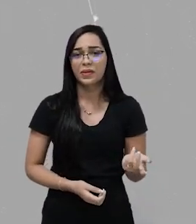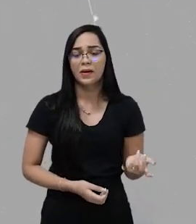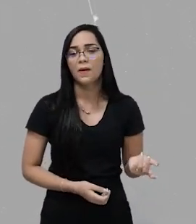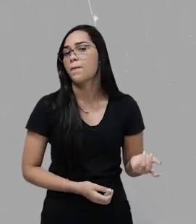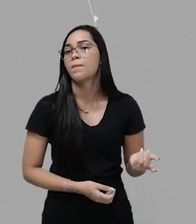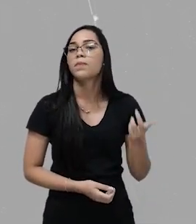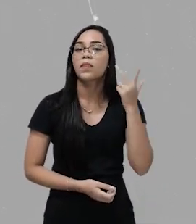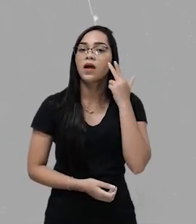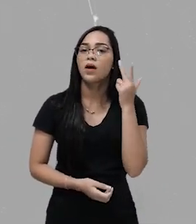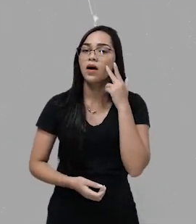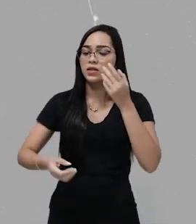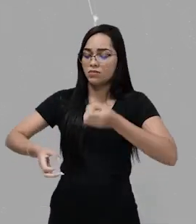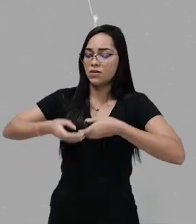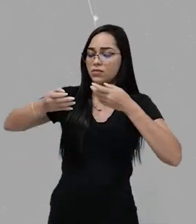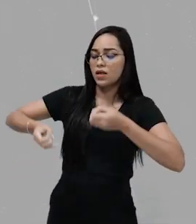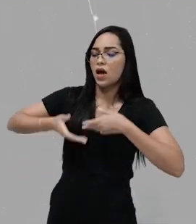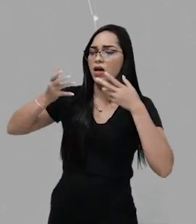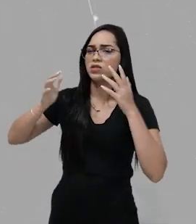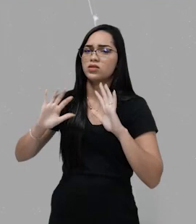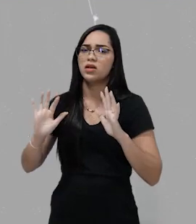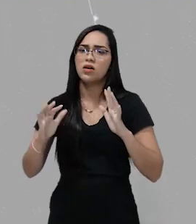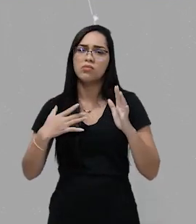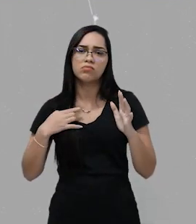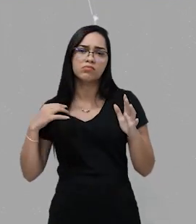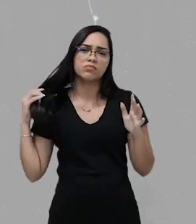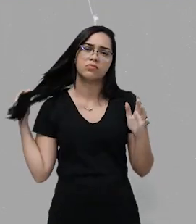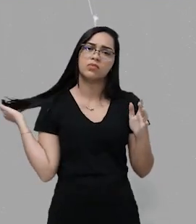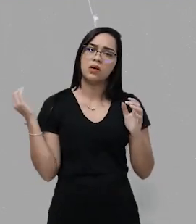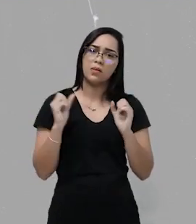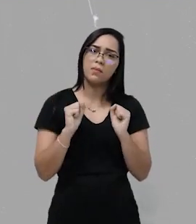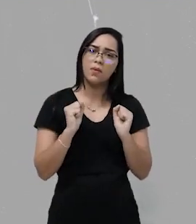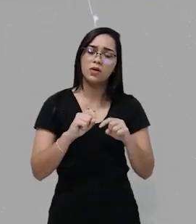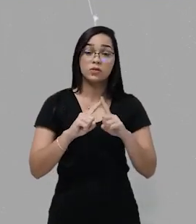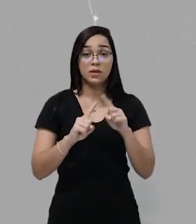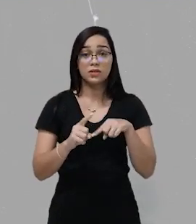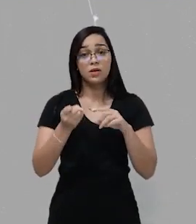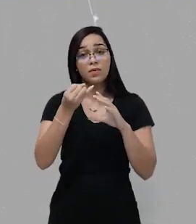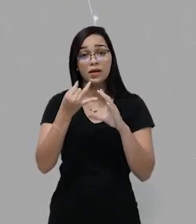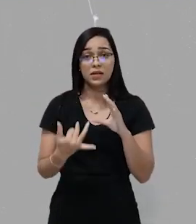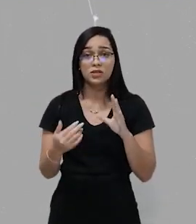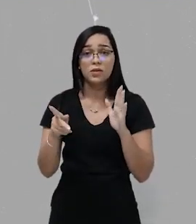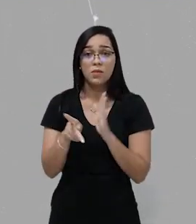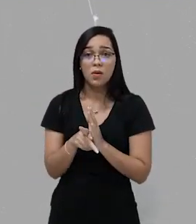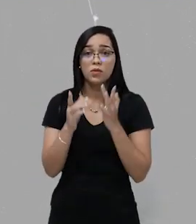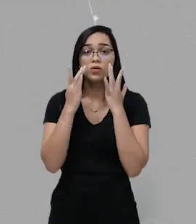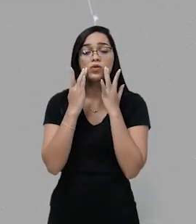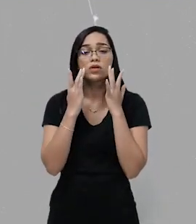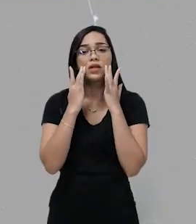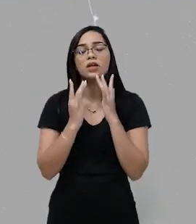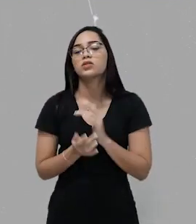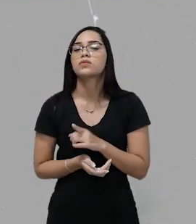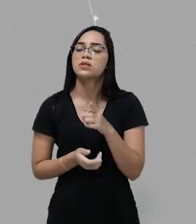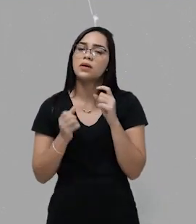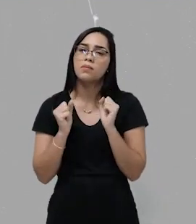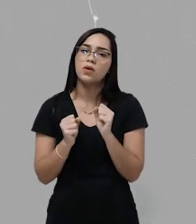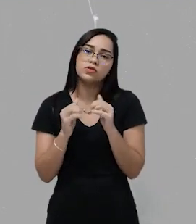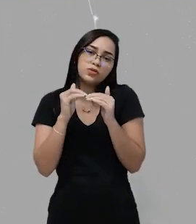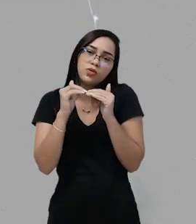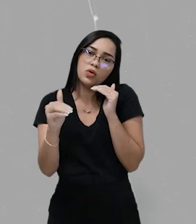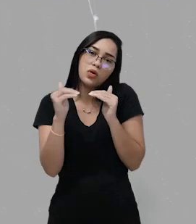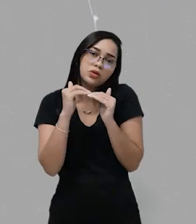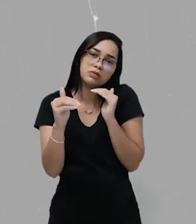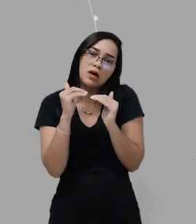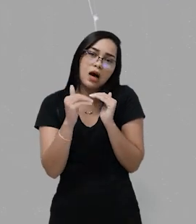que negócio de expressividade, que nada, para mim não é tudo normal, mas é uma característica do texto teatral, tá? Você pode não